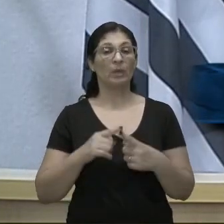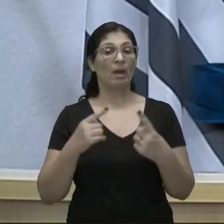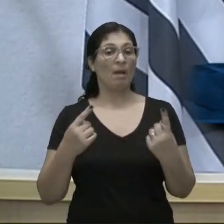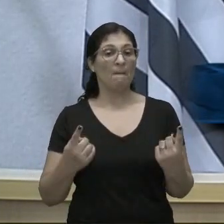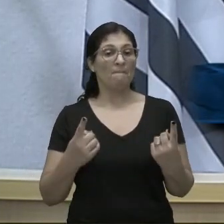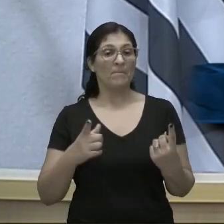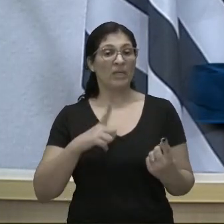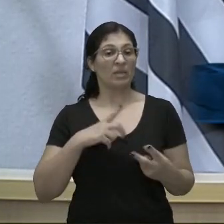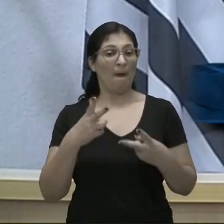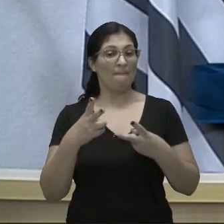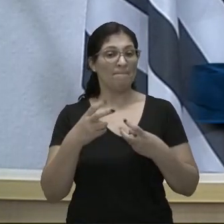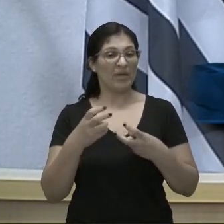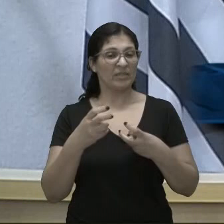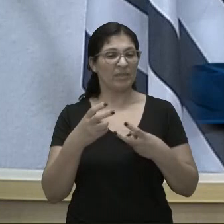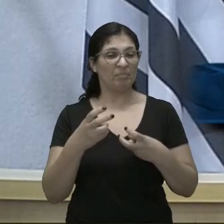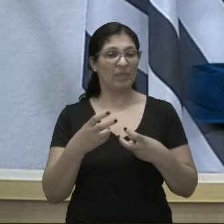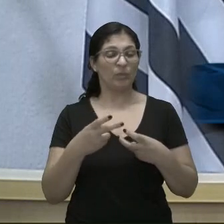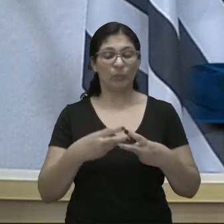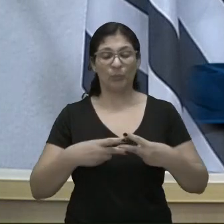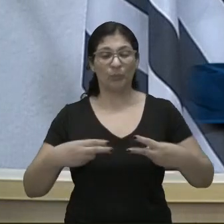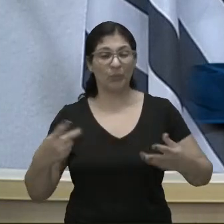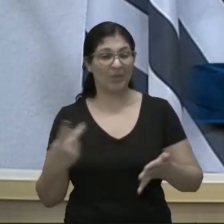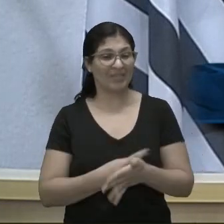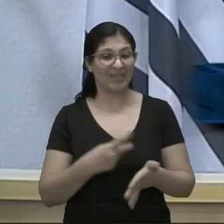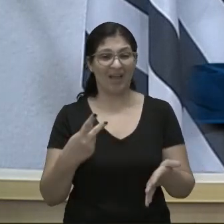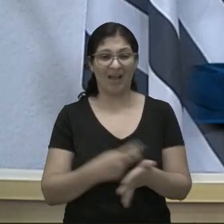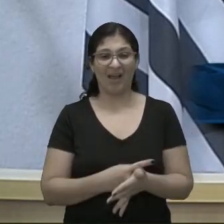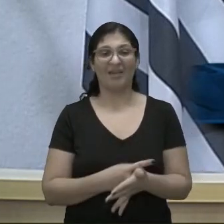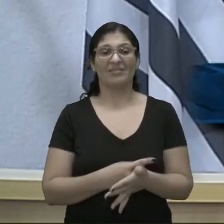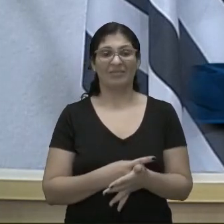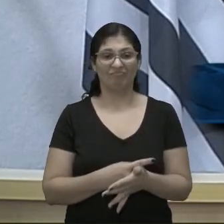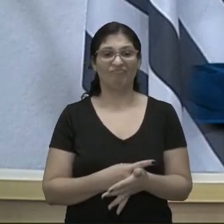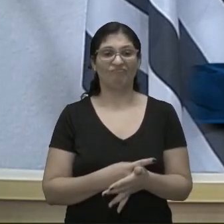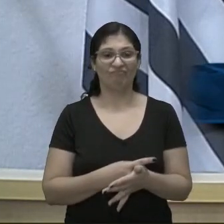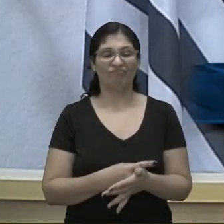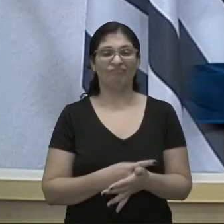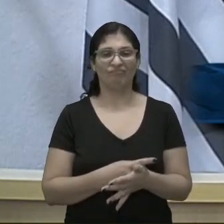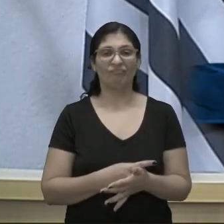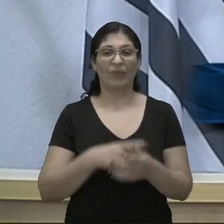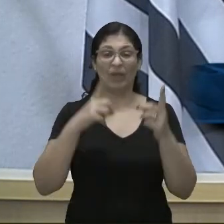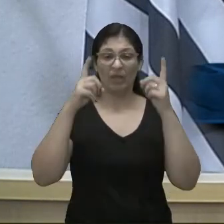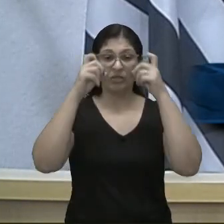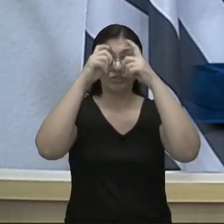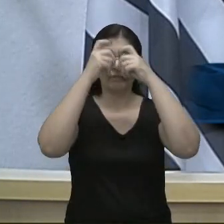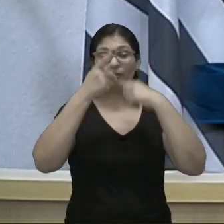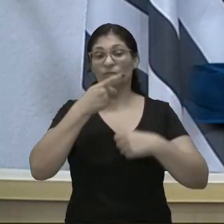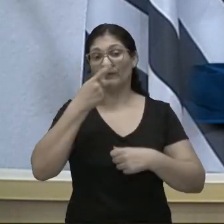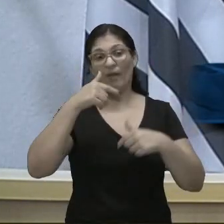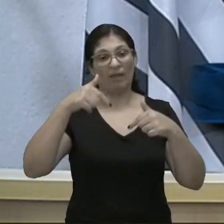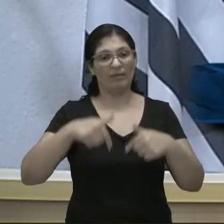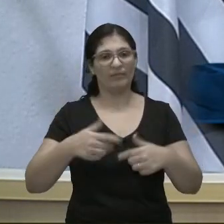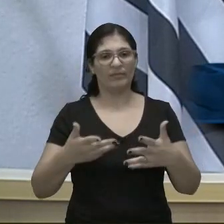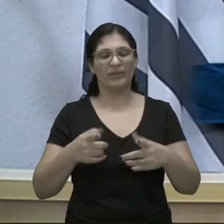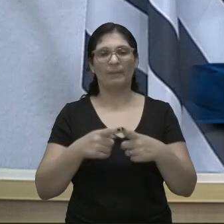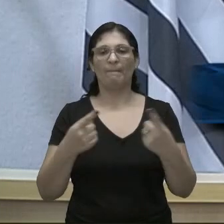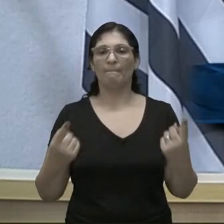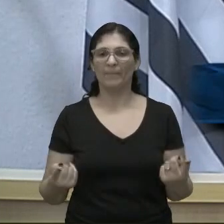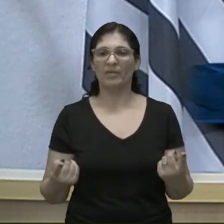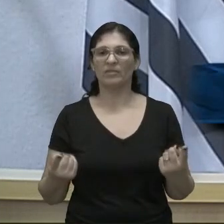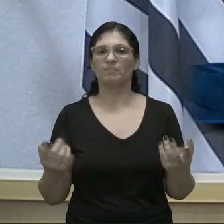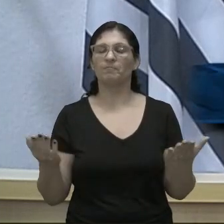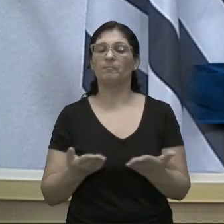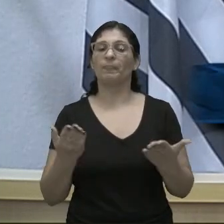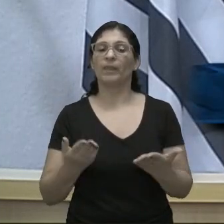identificado tantas irregularidades, tantas coisas erradas, que fica até difícil de falar aqui para vocês. Mas agora nós vamos entrar numa